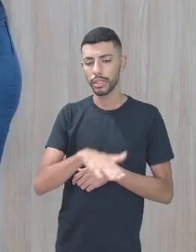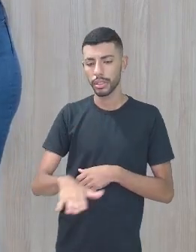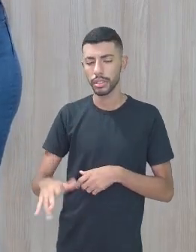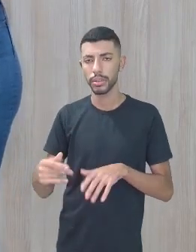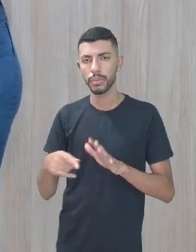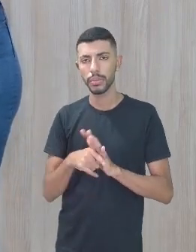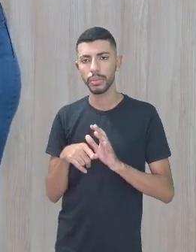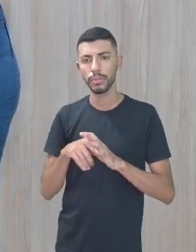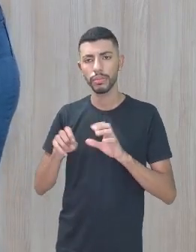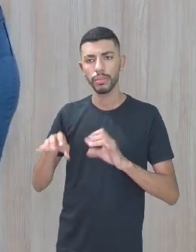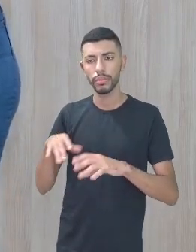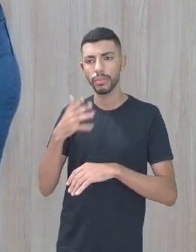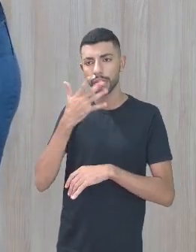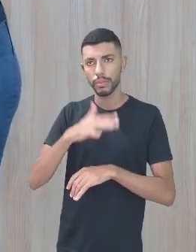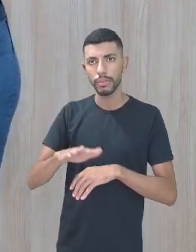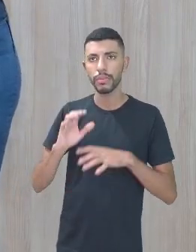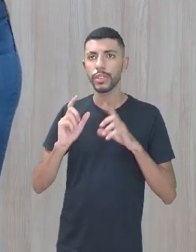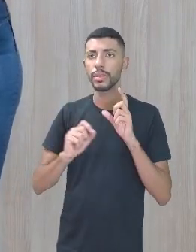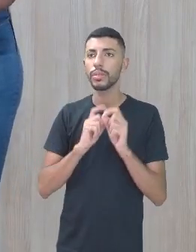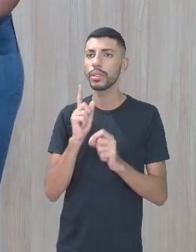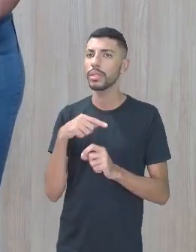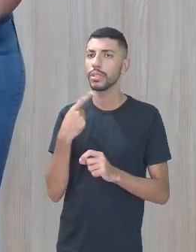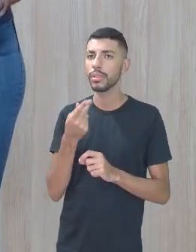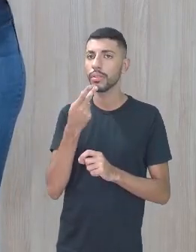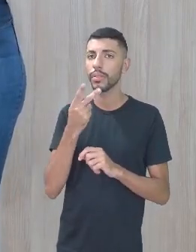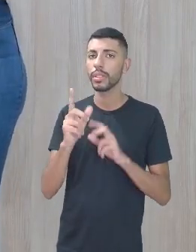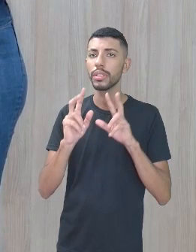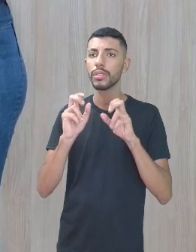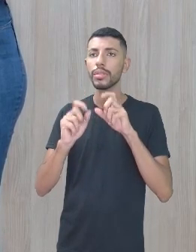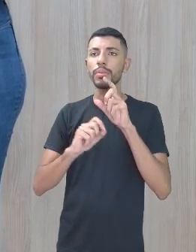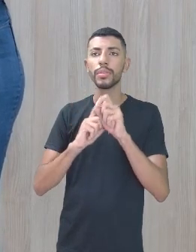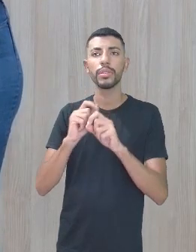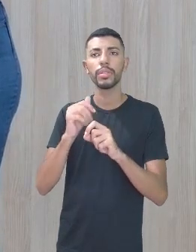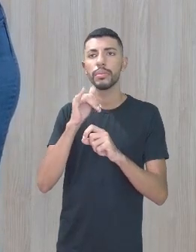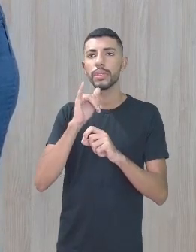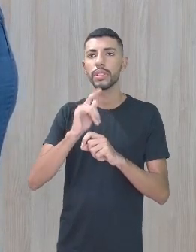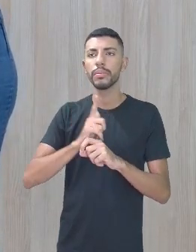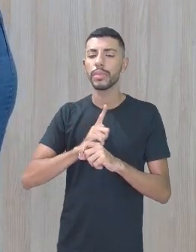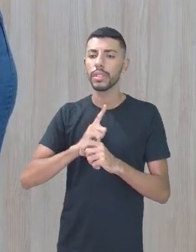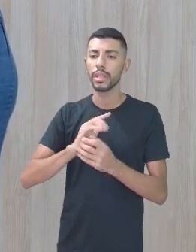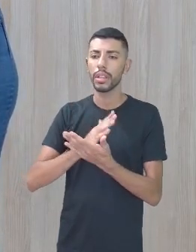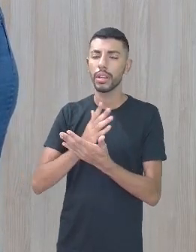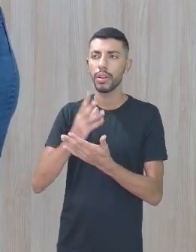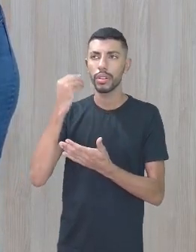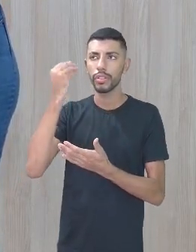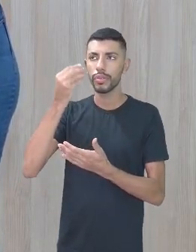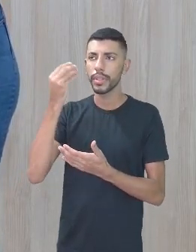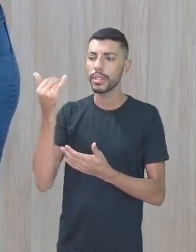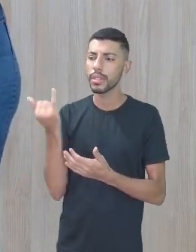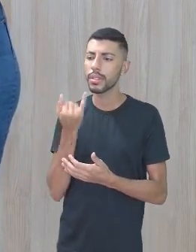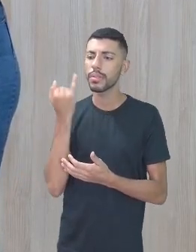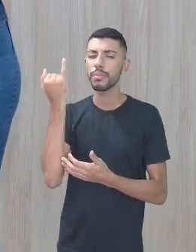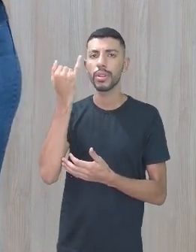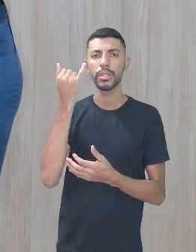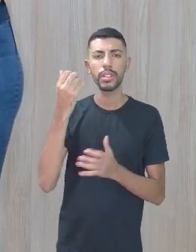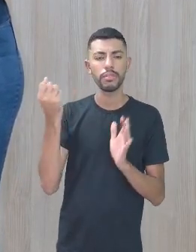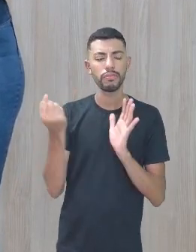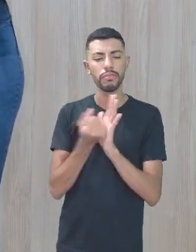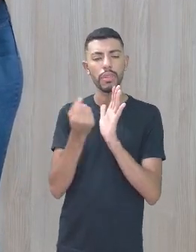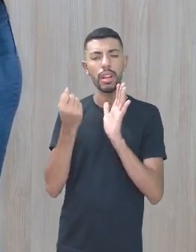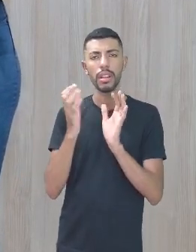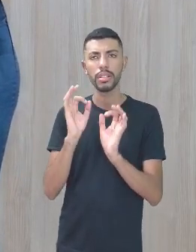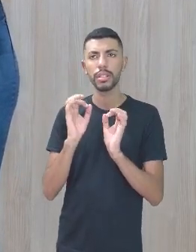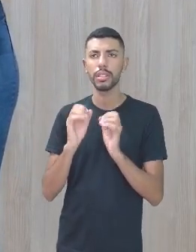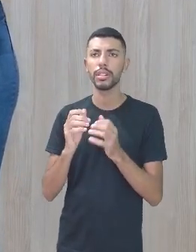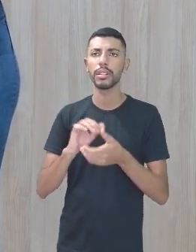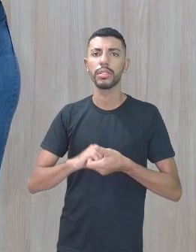educação infantil, a gente está falando de dar possibilidade de ter experiências significativas, de ter experiências marcantes que